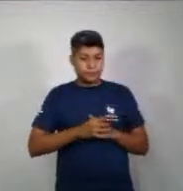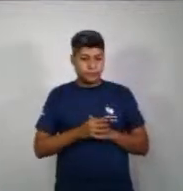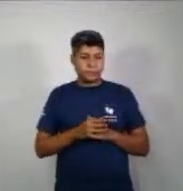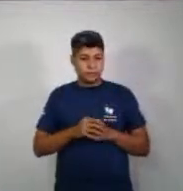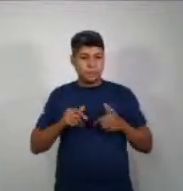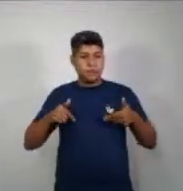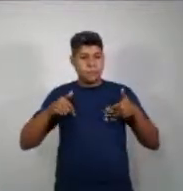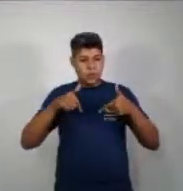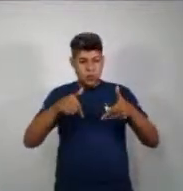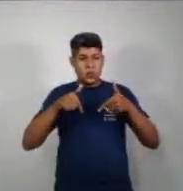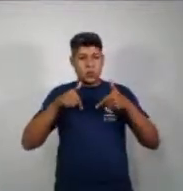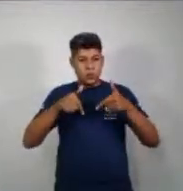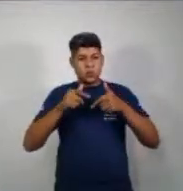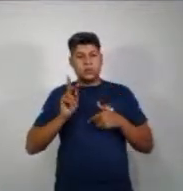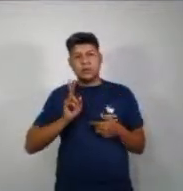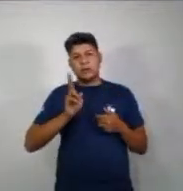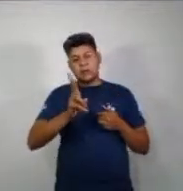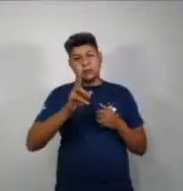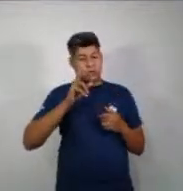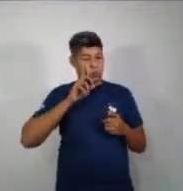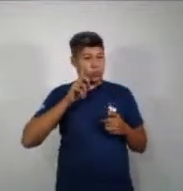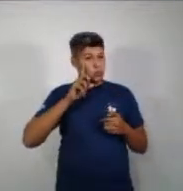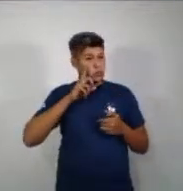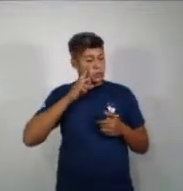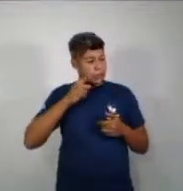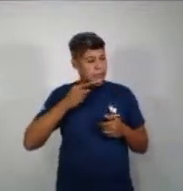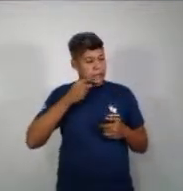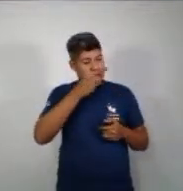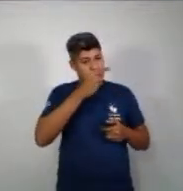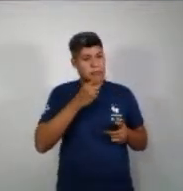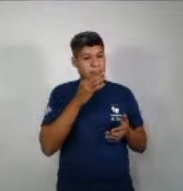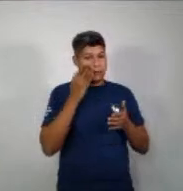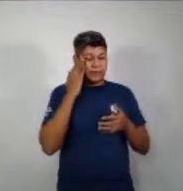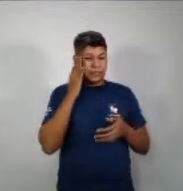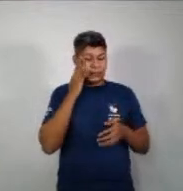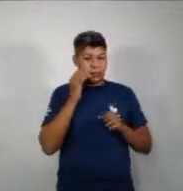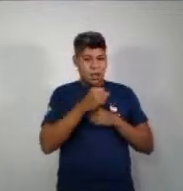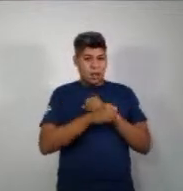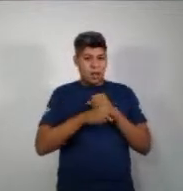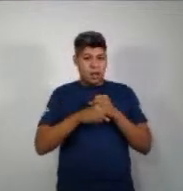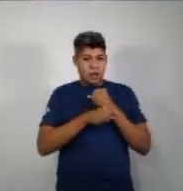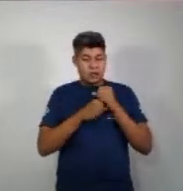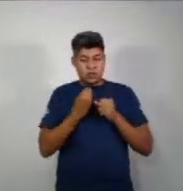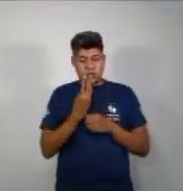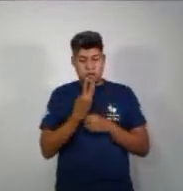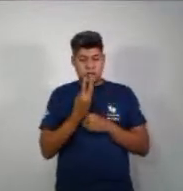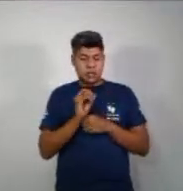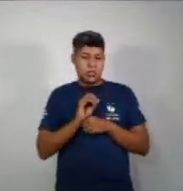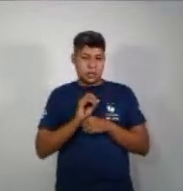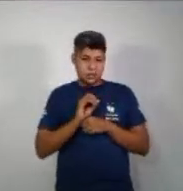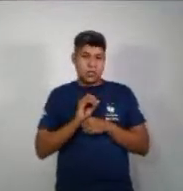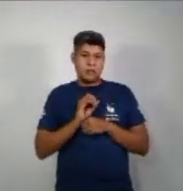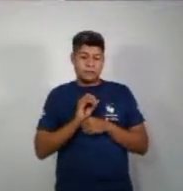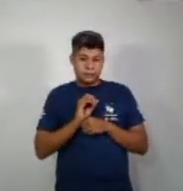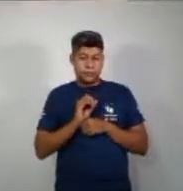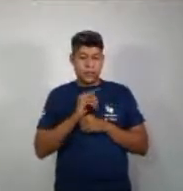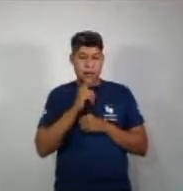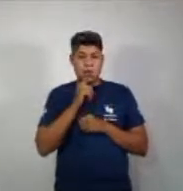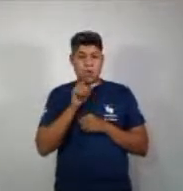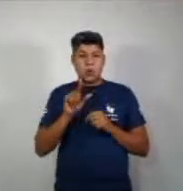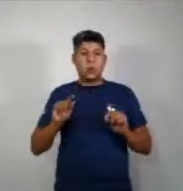lutava todos os dias ali, né, a partir de meados dos anos 30, para